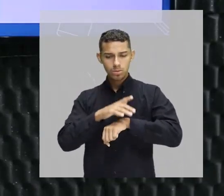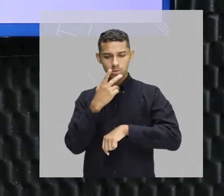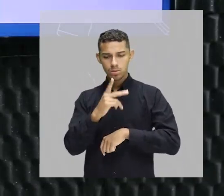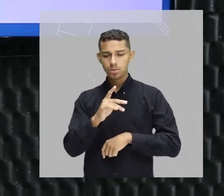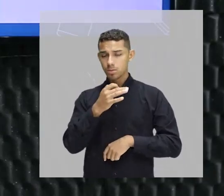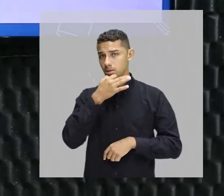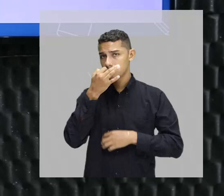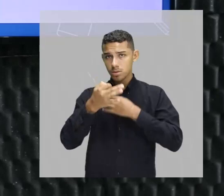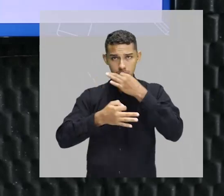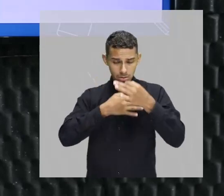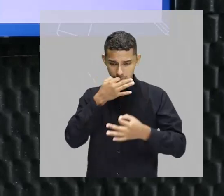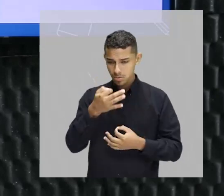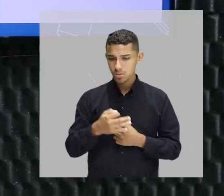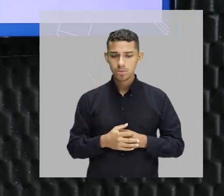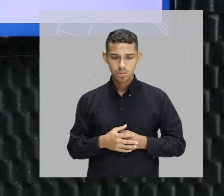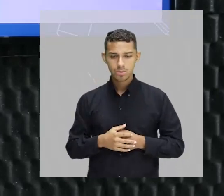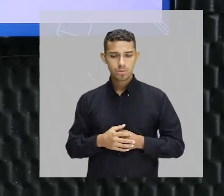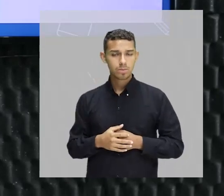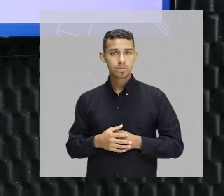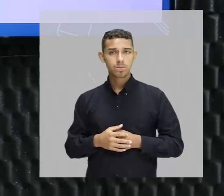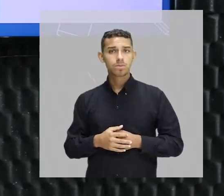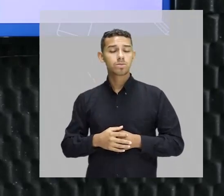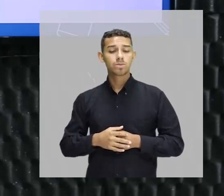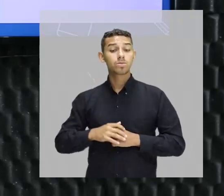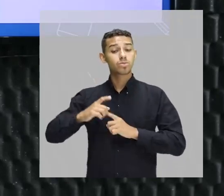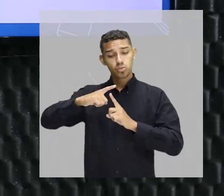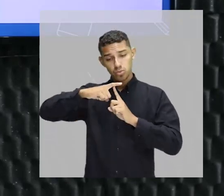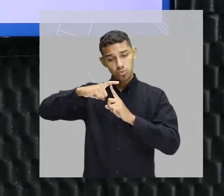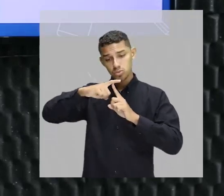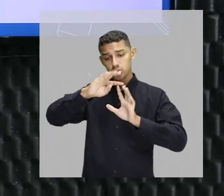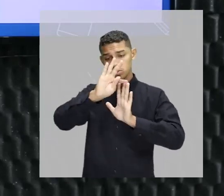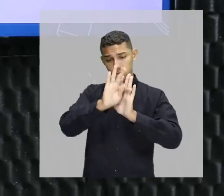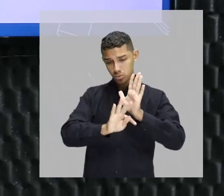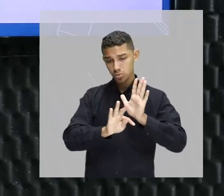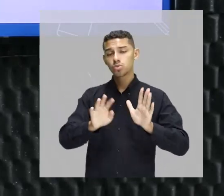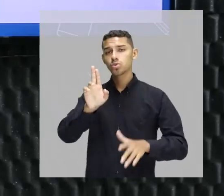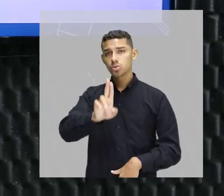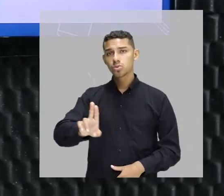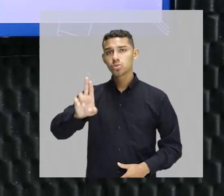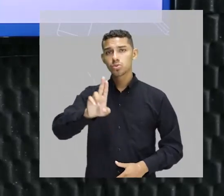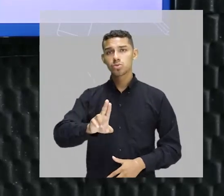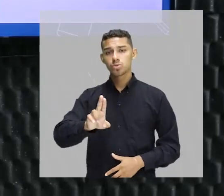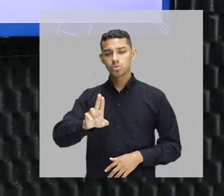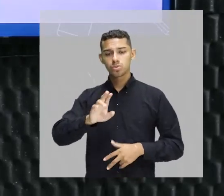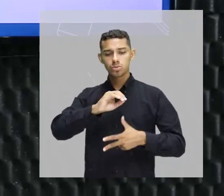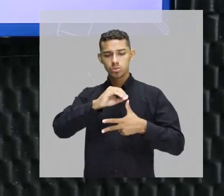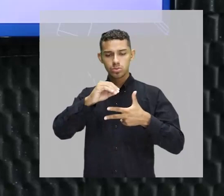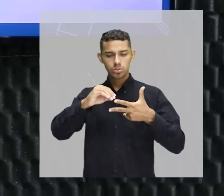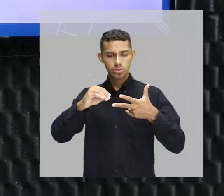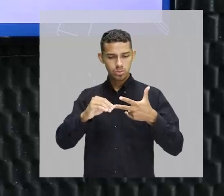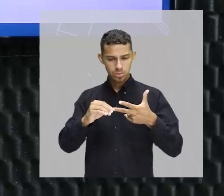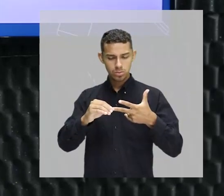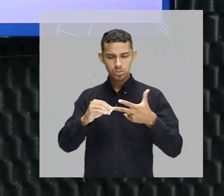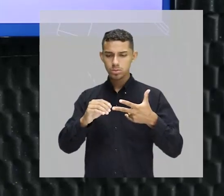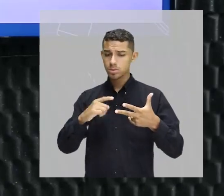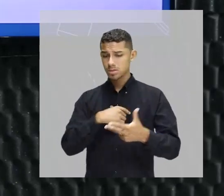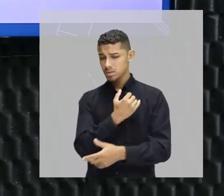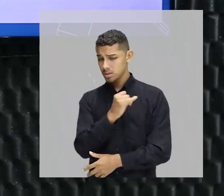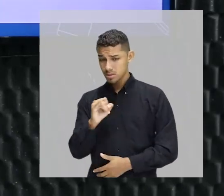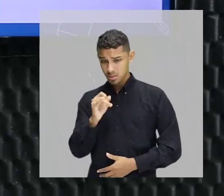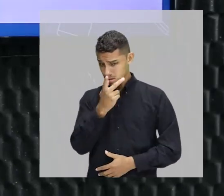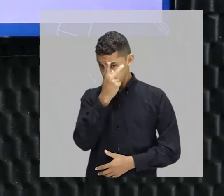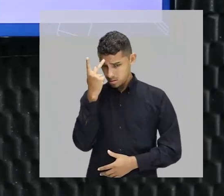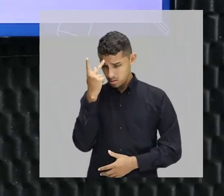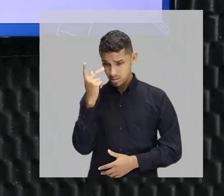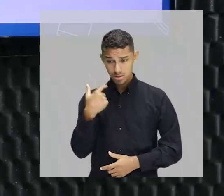de solução. É o caso do tipo de texto que vocês vão utilizar no Enem. Inclusive, se você foge